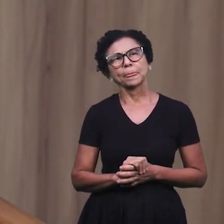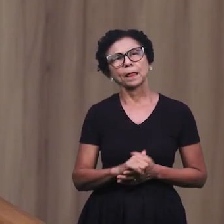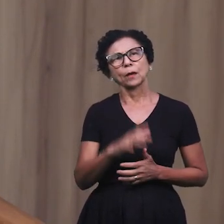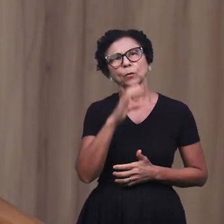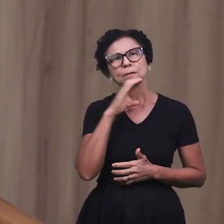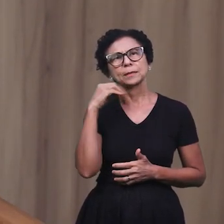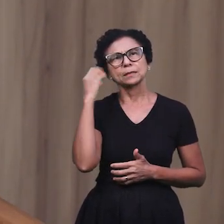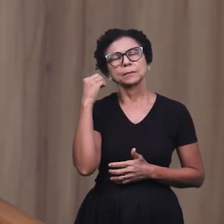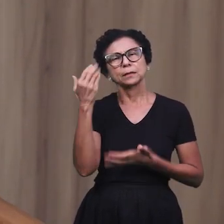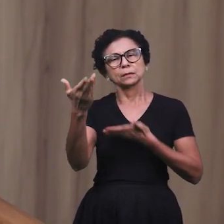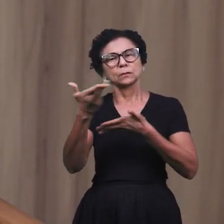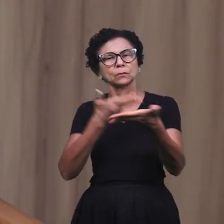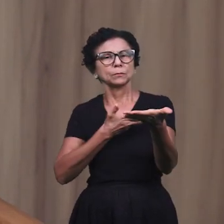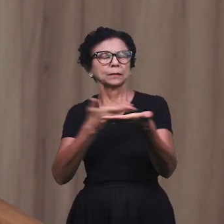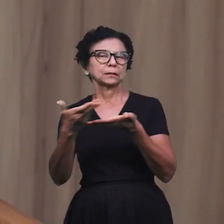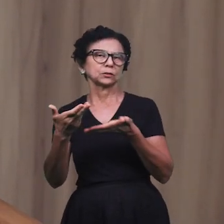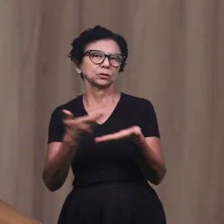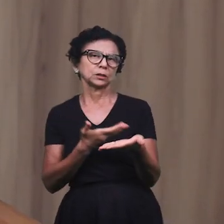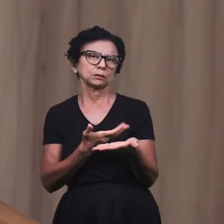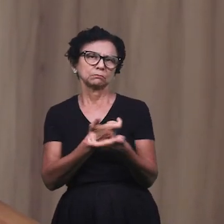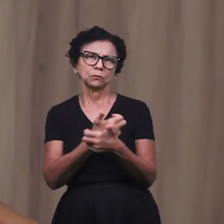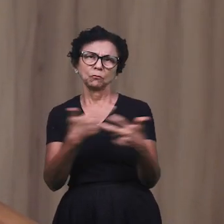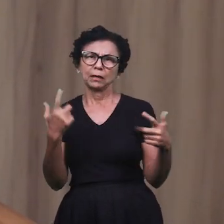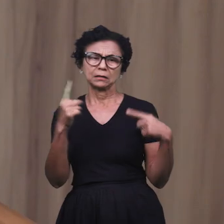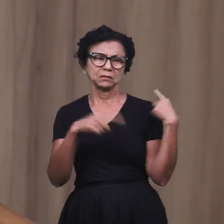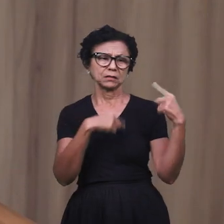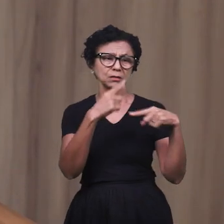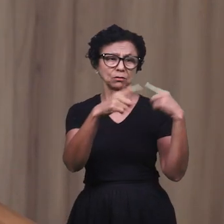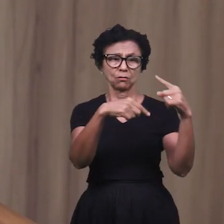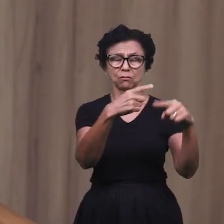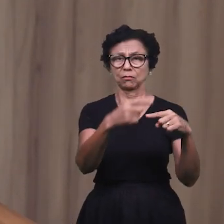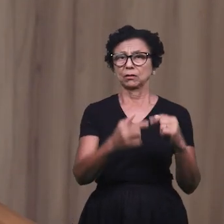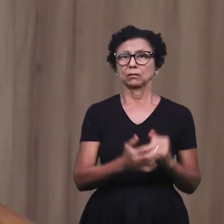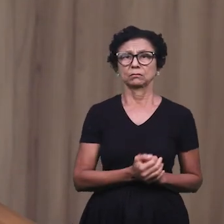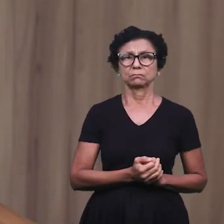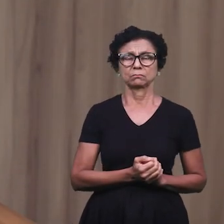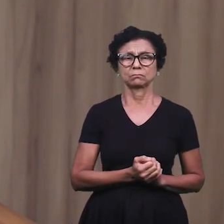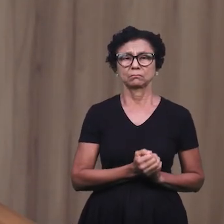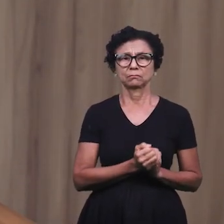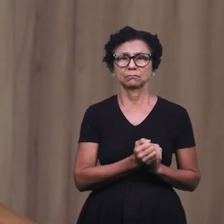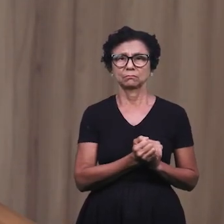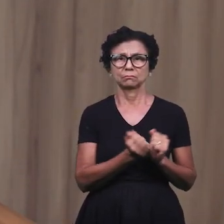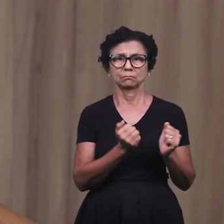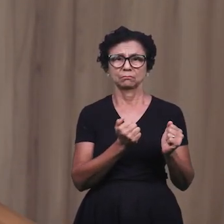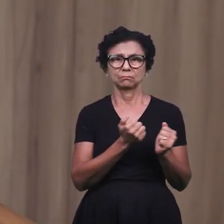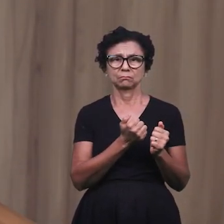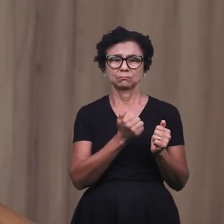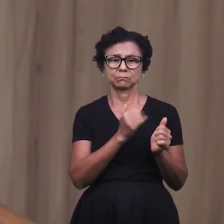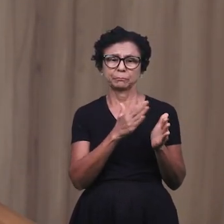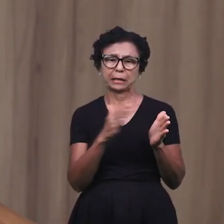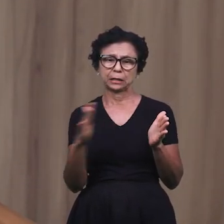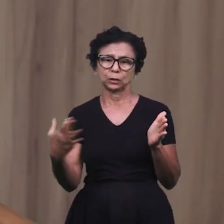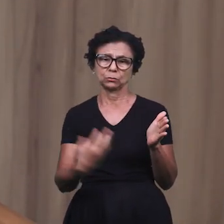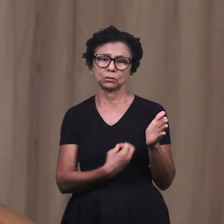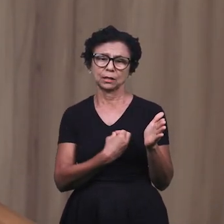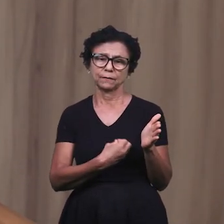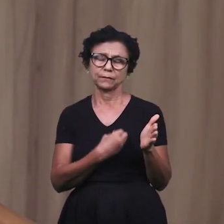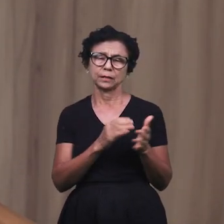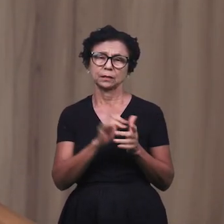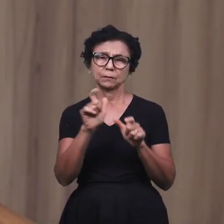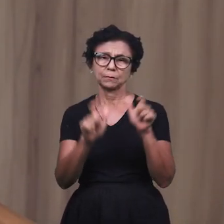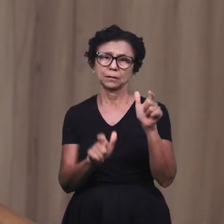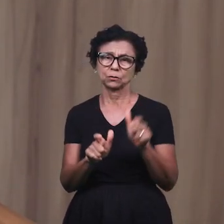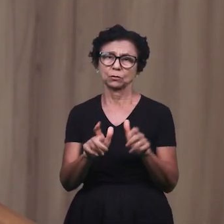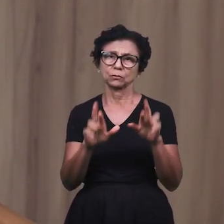de experiências entre diversas gerações, diversas fases da vida, né, com pessoas diferentes,